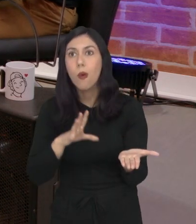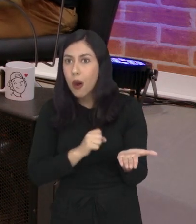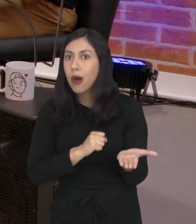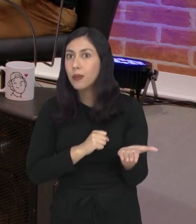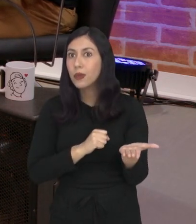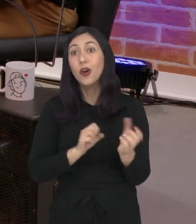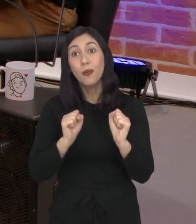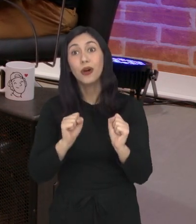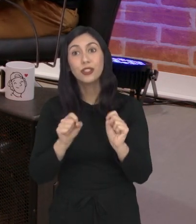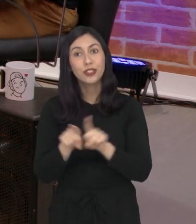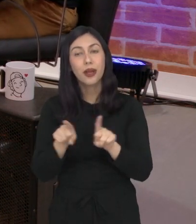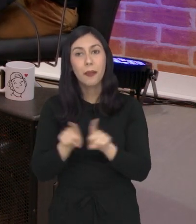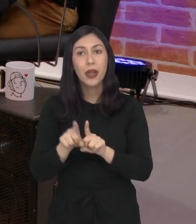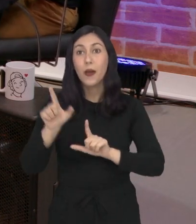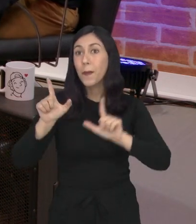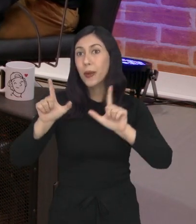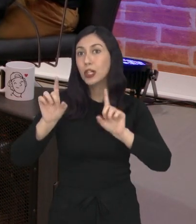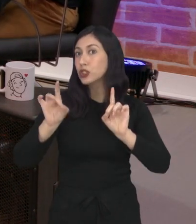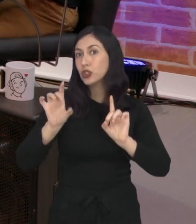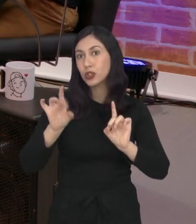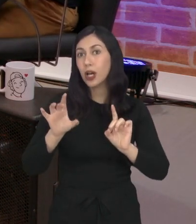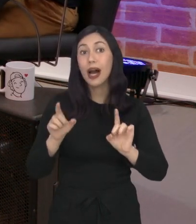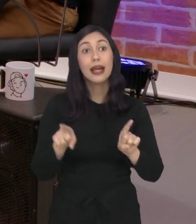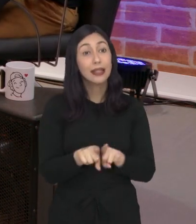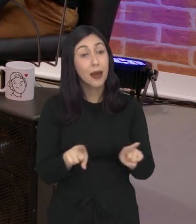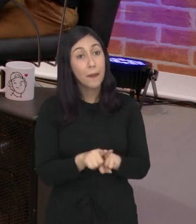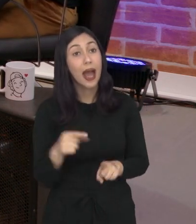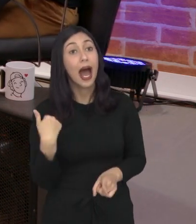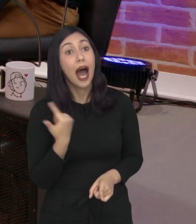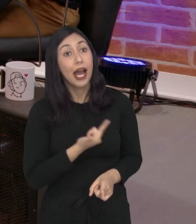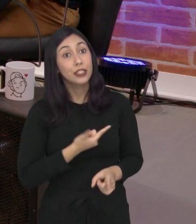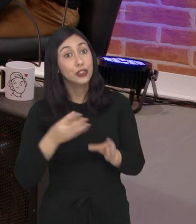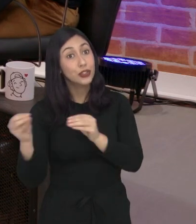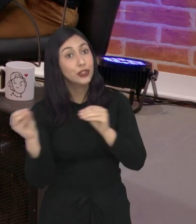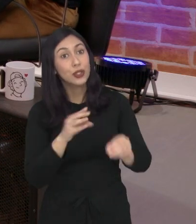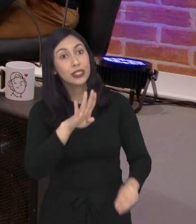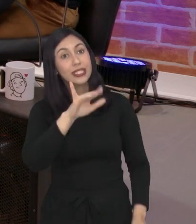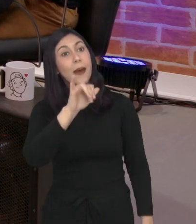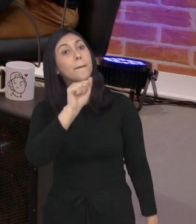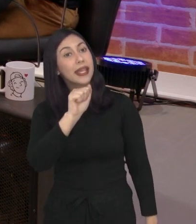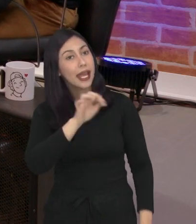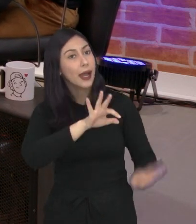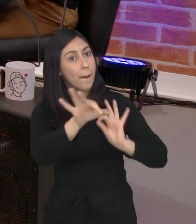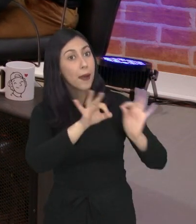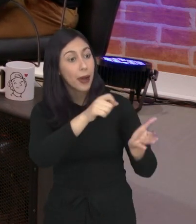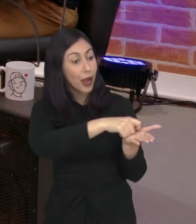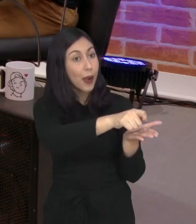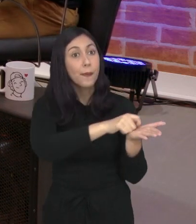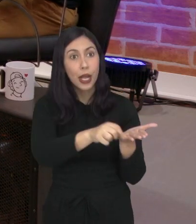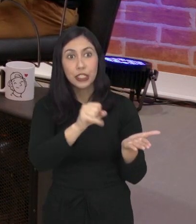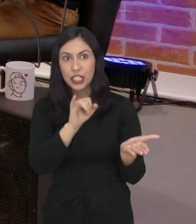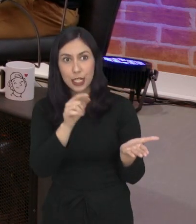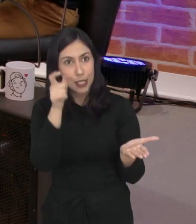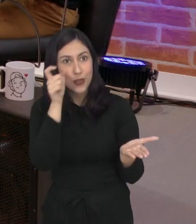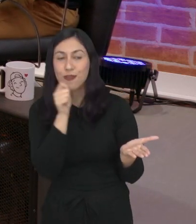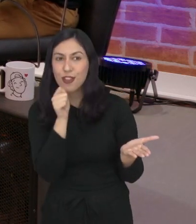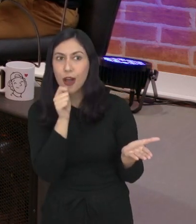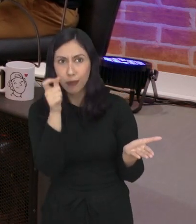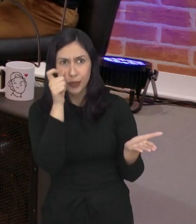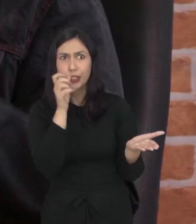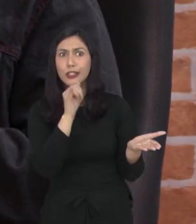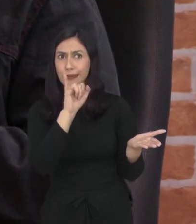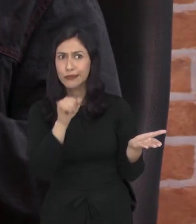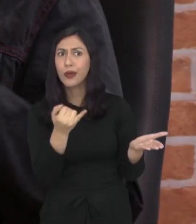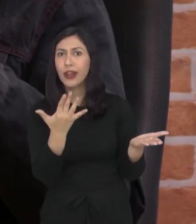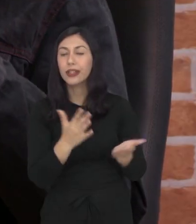fazer um programa só sobre jogos de tabuleiro. Inclusive, trazemos a Bia Bock, que produz jogos de tabuleiro. Se você não assistiu essa entrevista, é muito bacana, vale a pena Inclusive, assistir. tem uma crítica minha